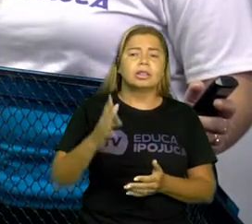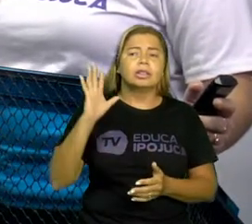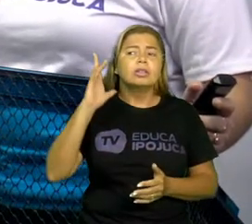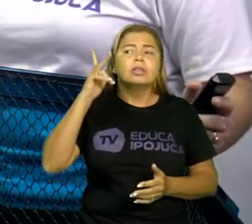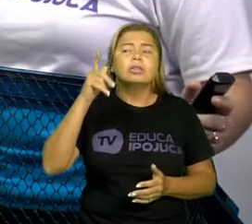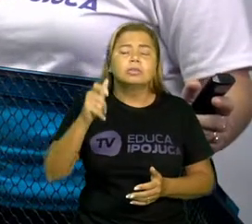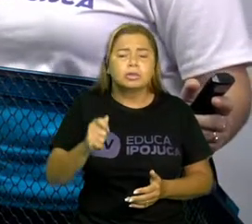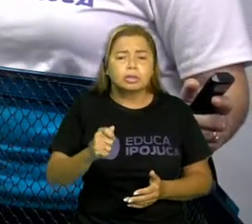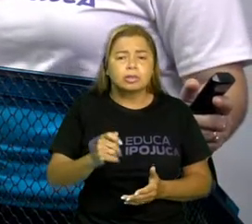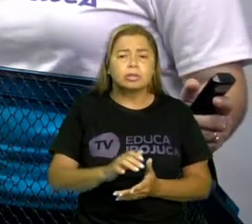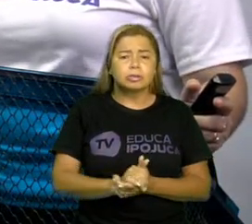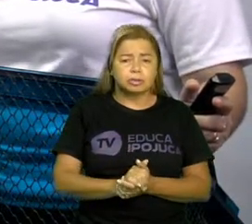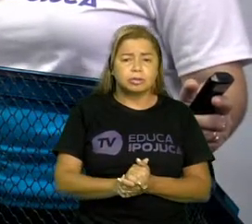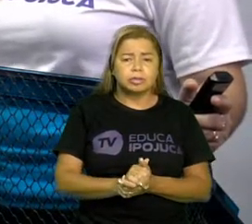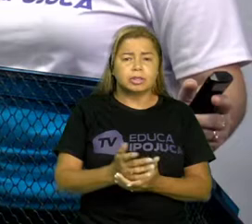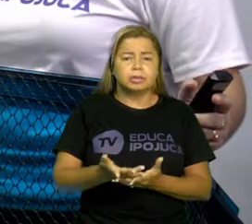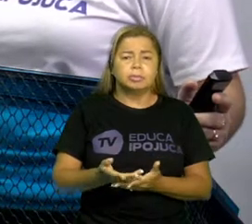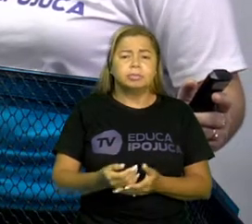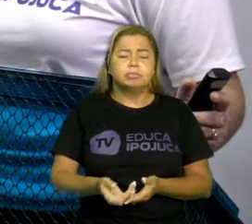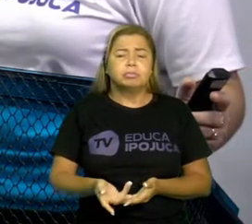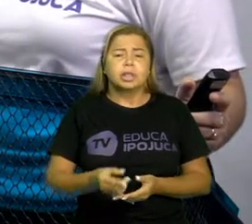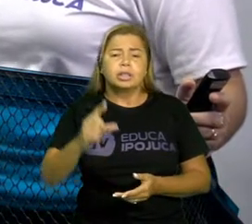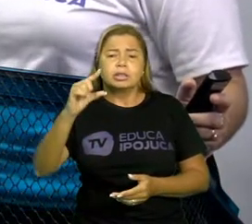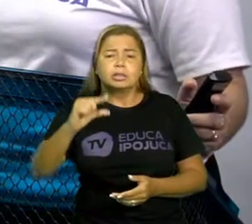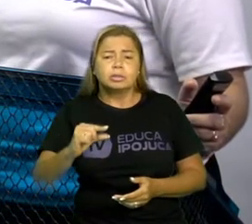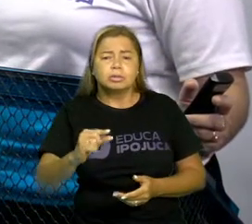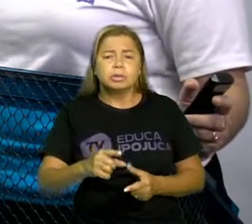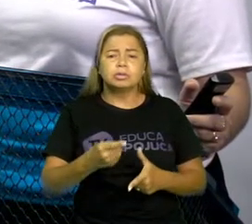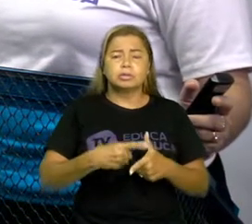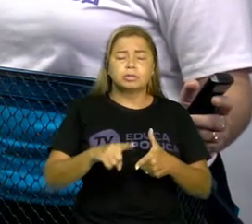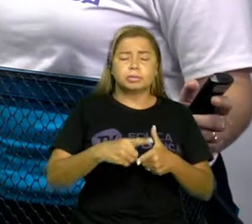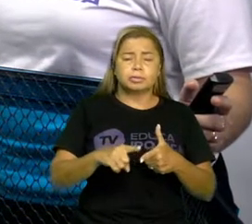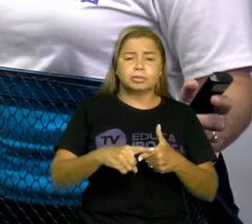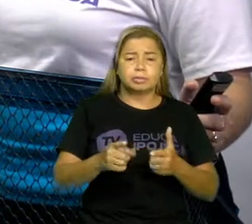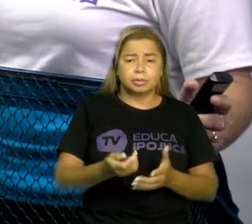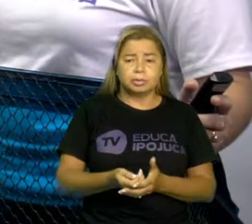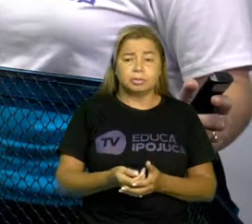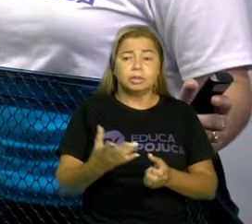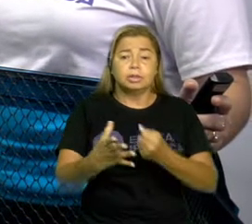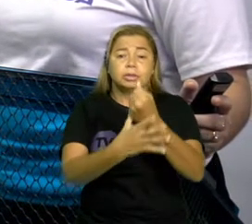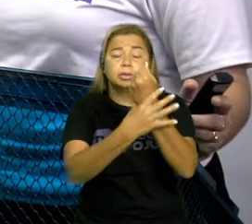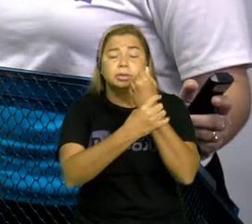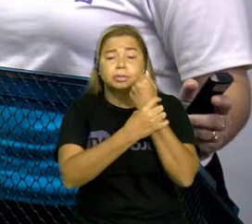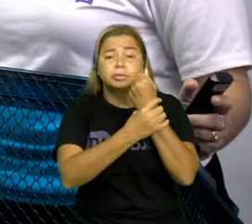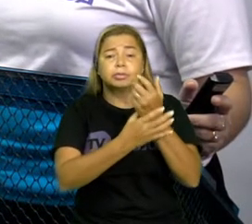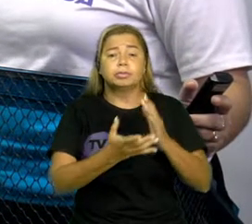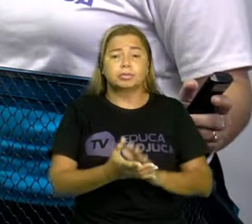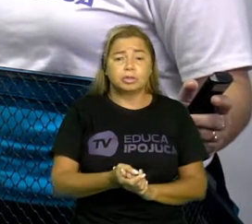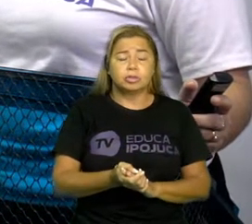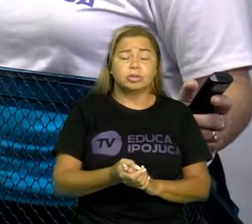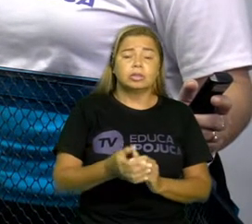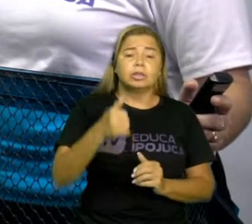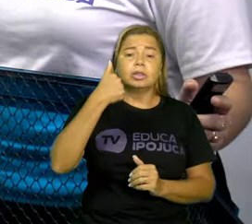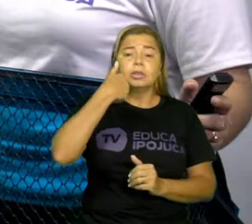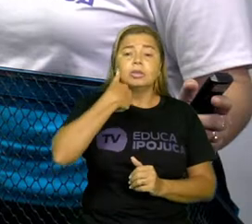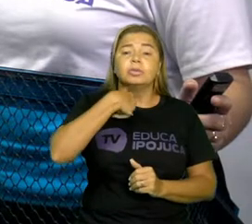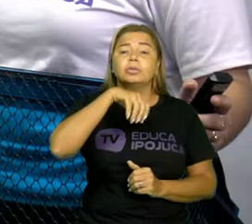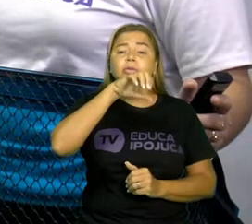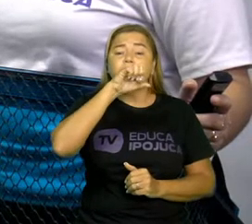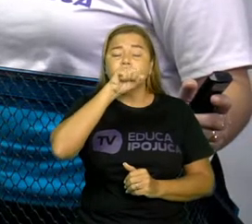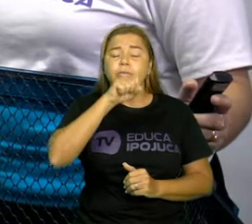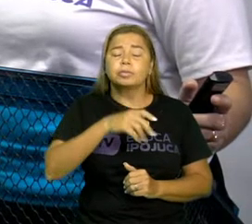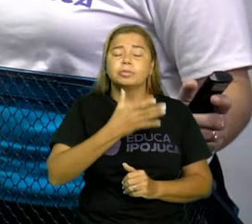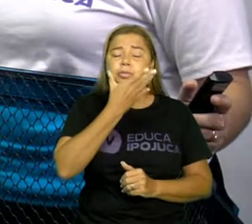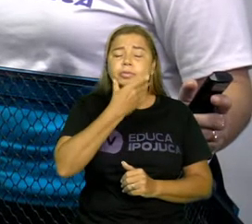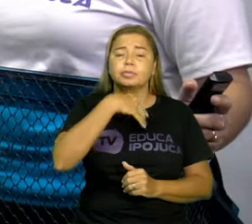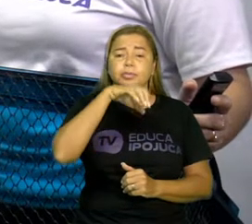a solução para a gente tentar amenizar esse problema? Para a prevenção, segundo ele, os pais podem usar o